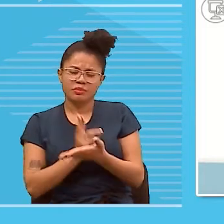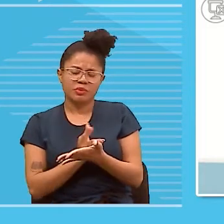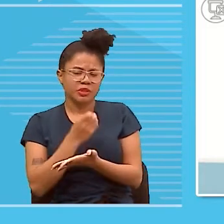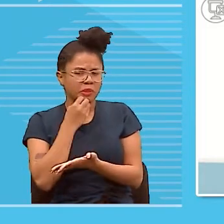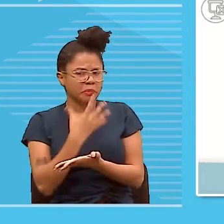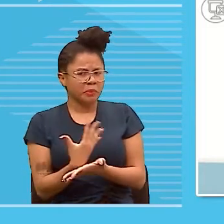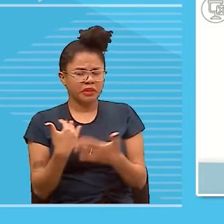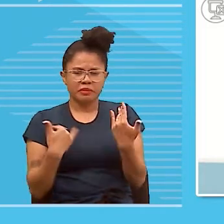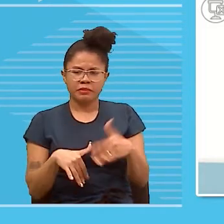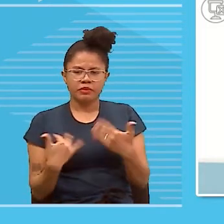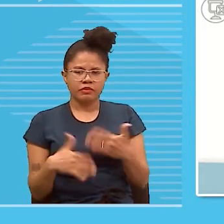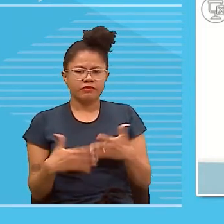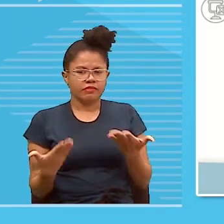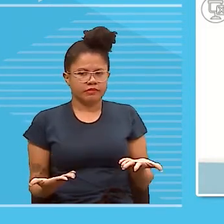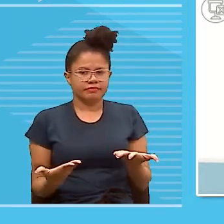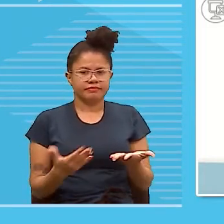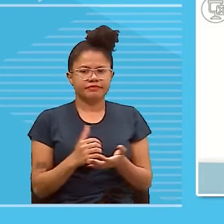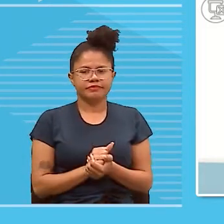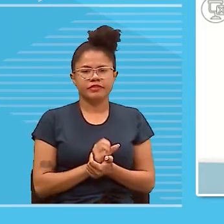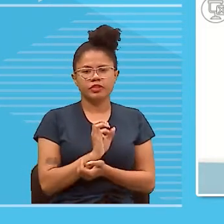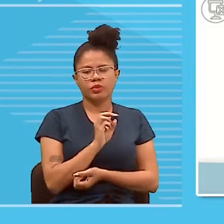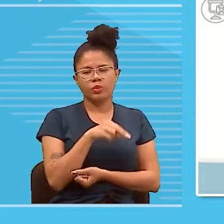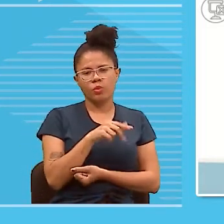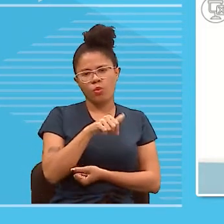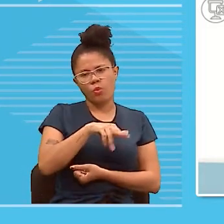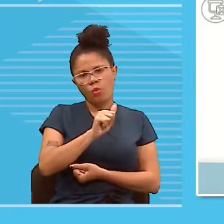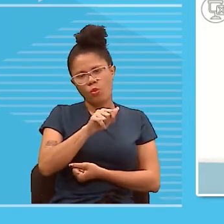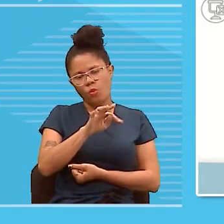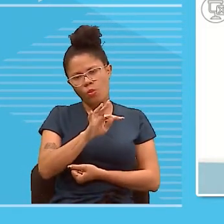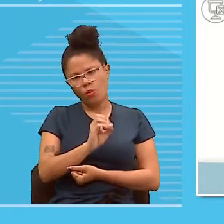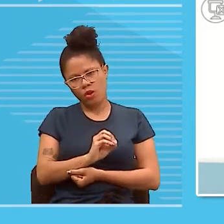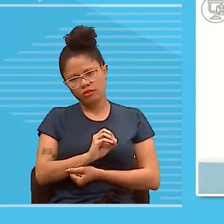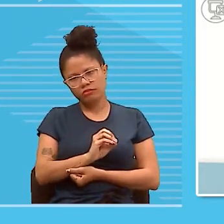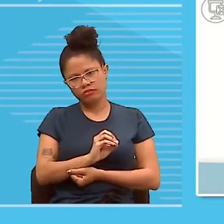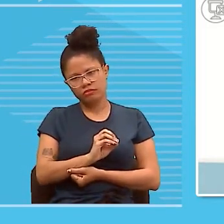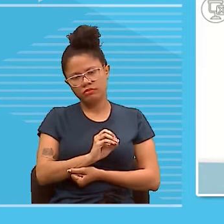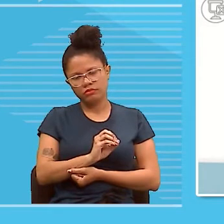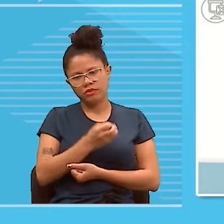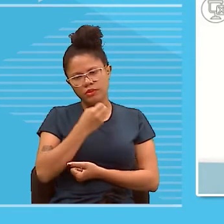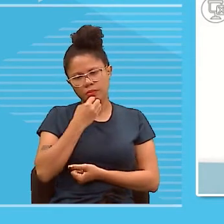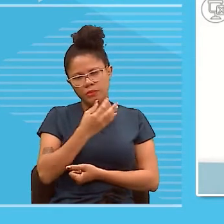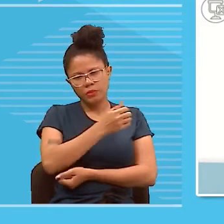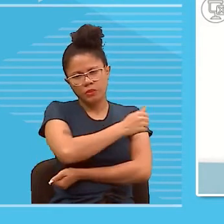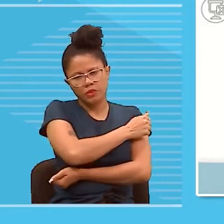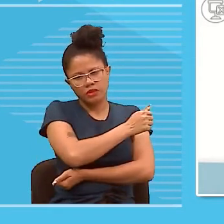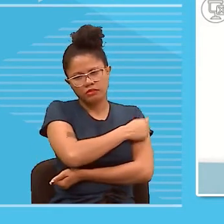com quanto fosse um bom aluno não faria uma boa prova